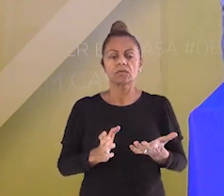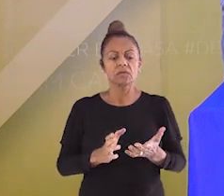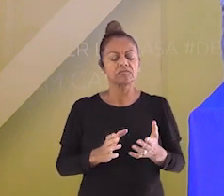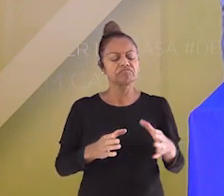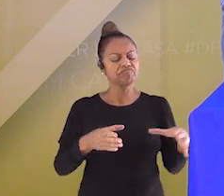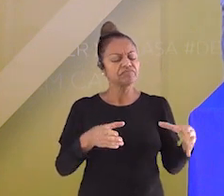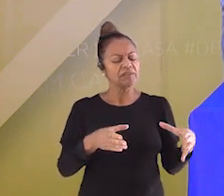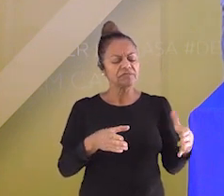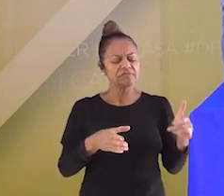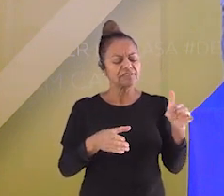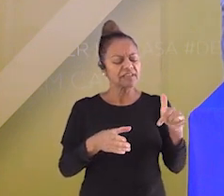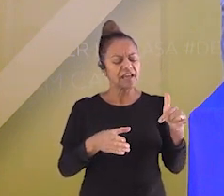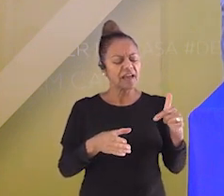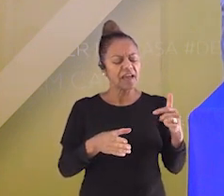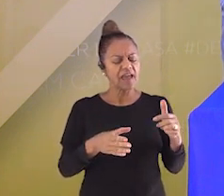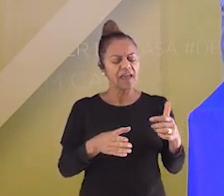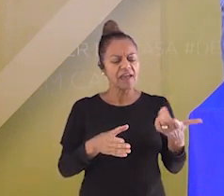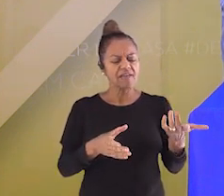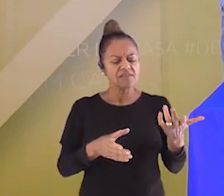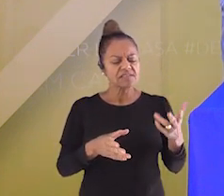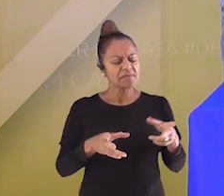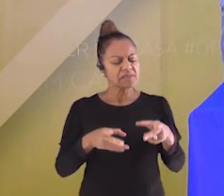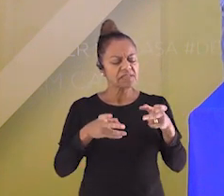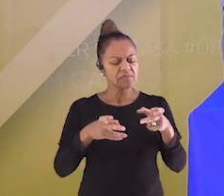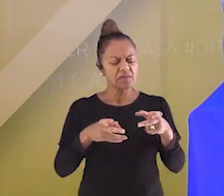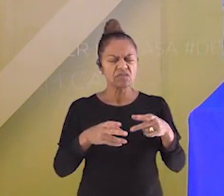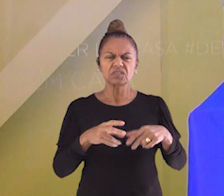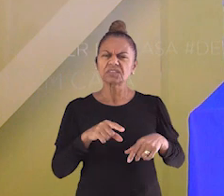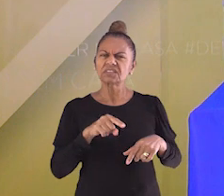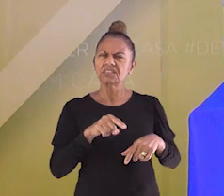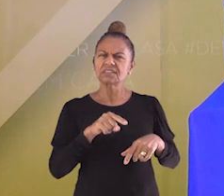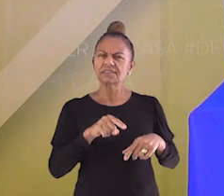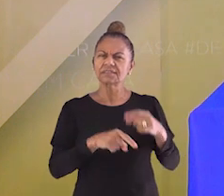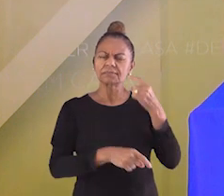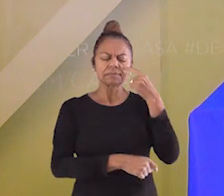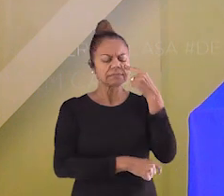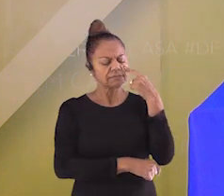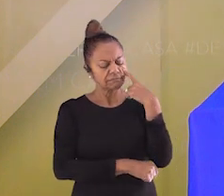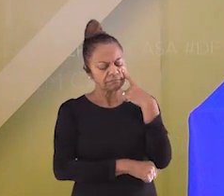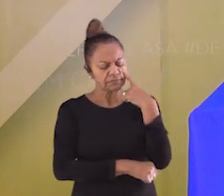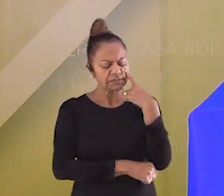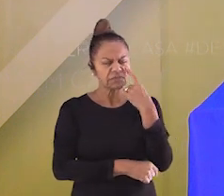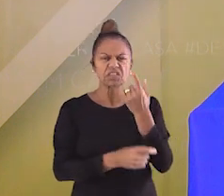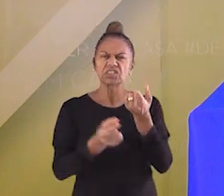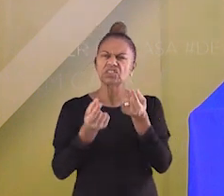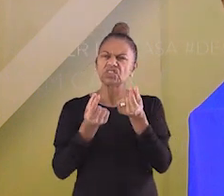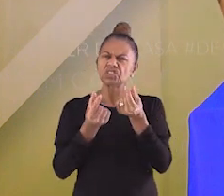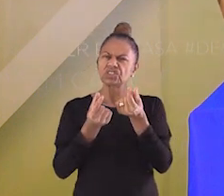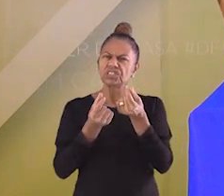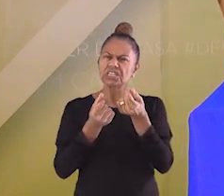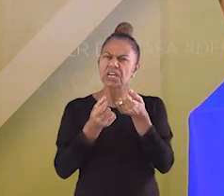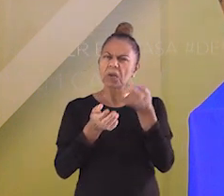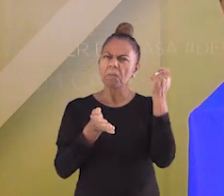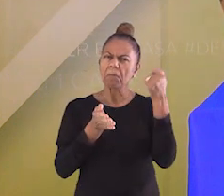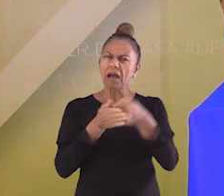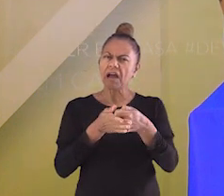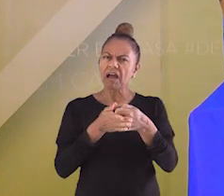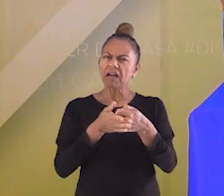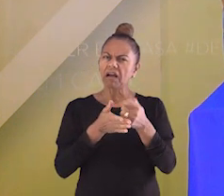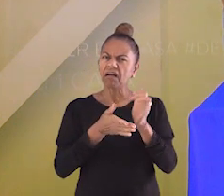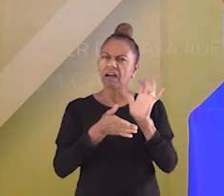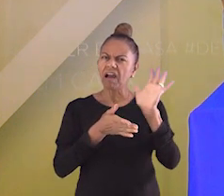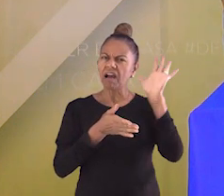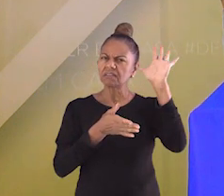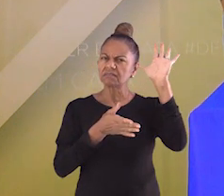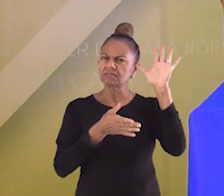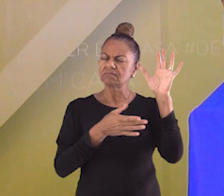seguinte, dando uma olhadinha nesse prato aqui, você acha que a gente gastaria muito para fazer um prato desse? Eu